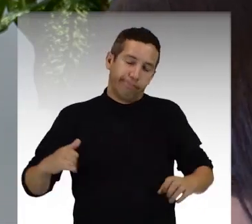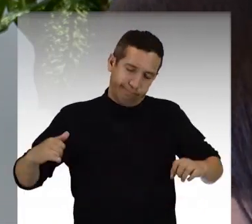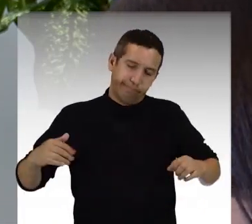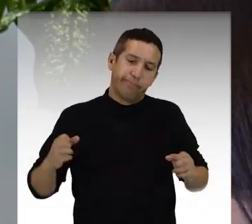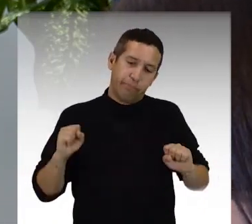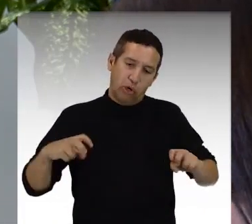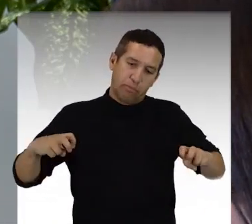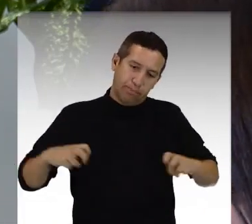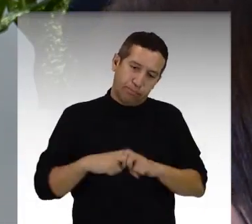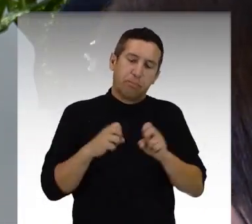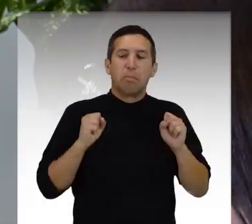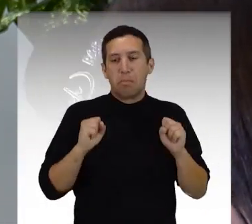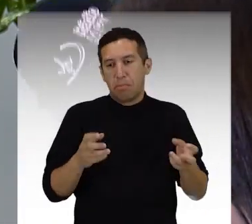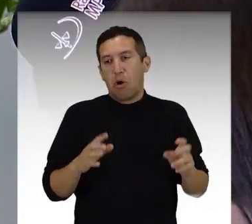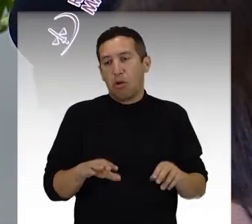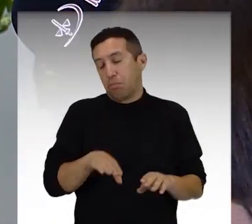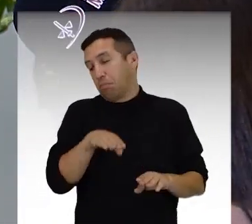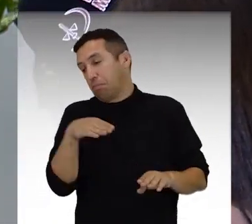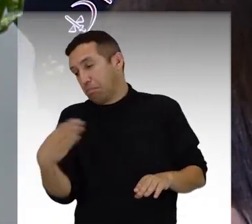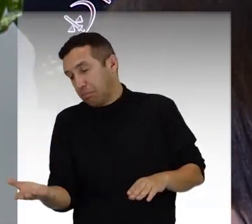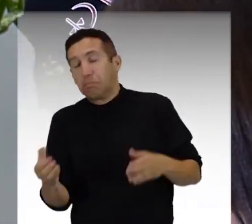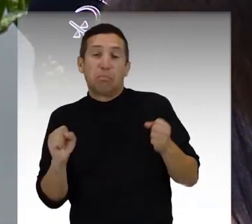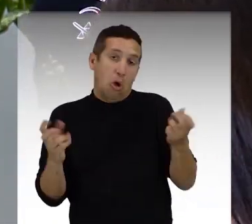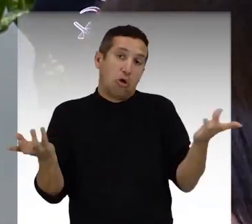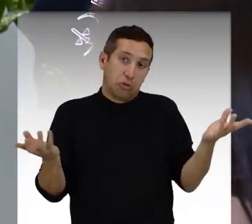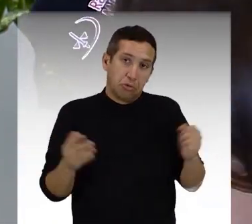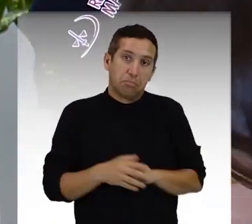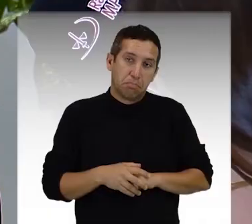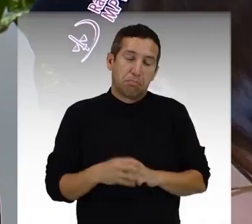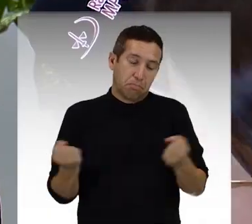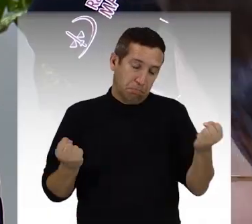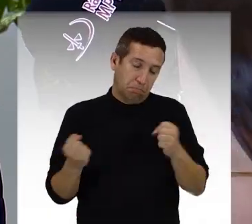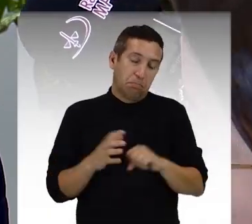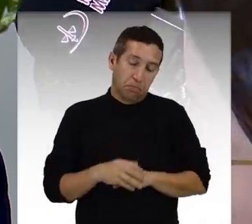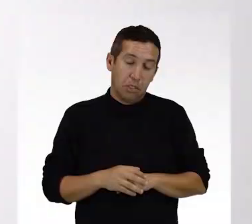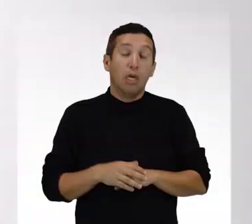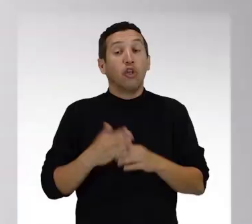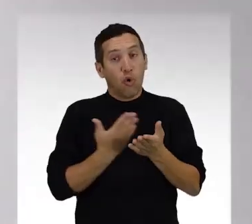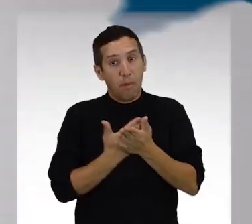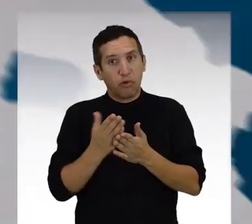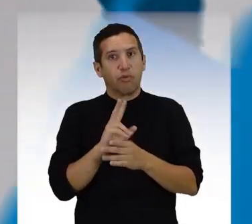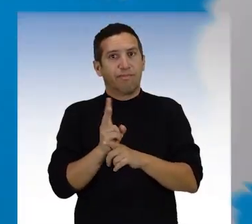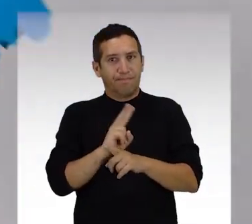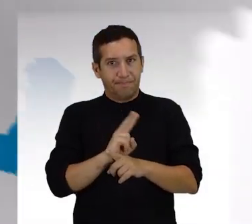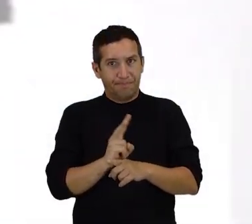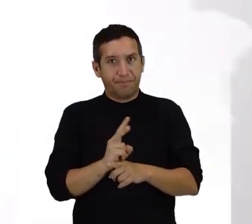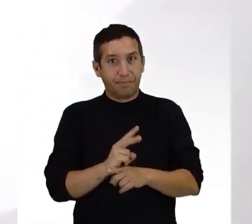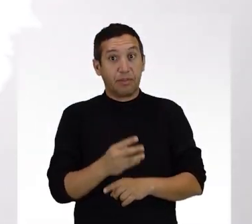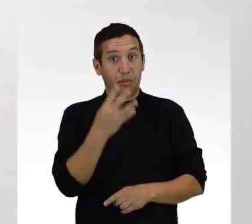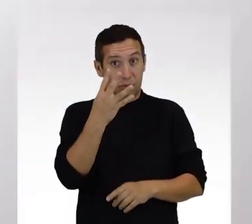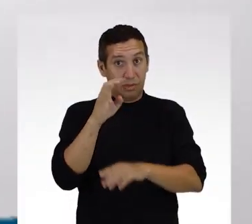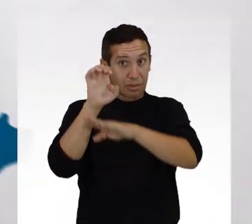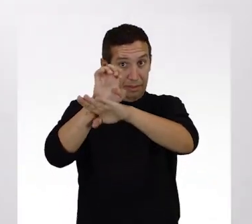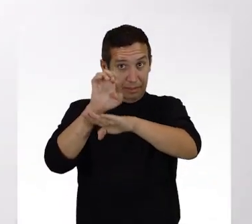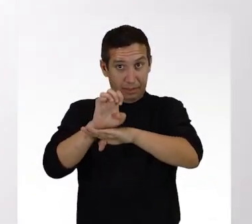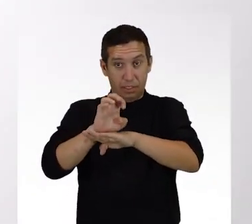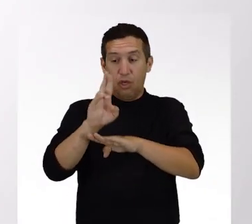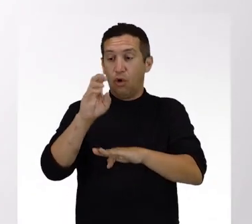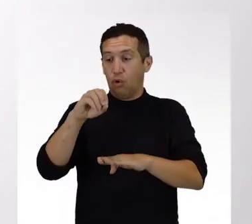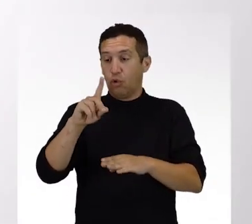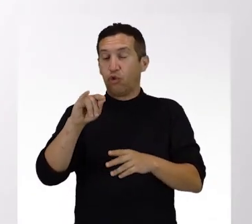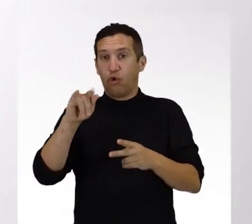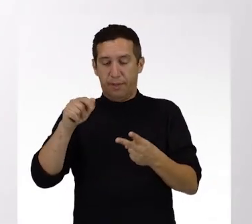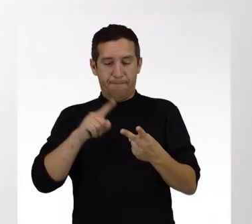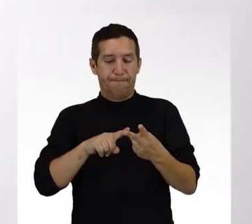ininterruptamente, você com certeza vai ter um acidente, não só em relação à sua vida, como à vida dos outros. Foram realizadas fiscalizações em